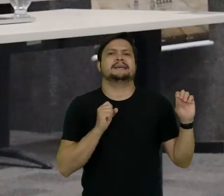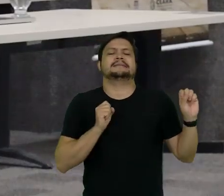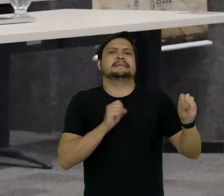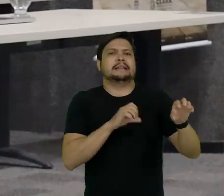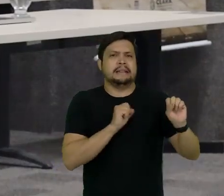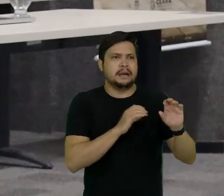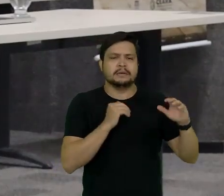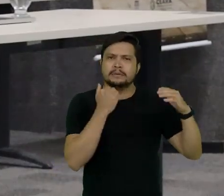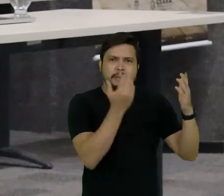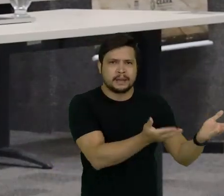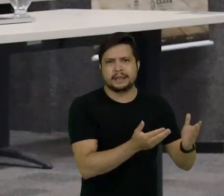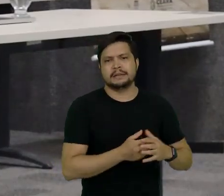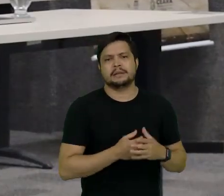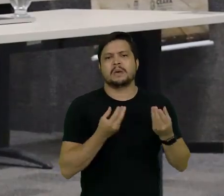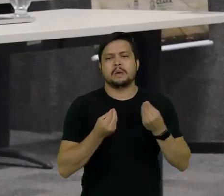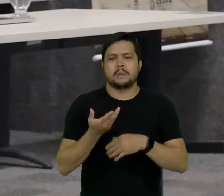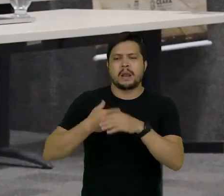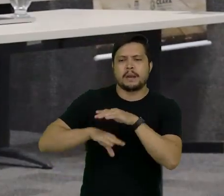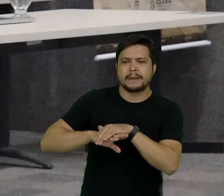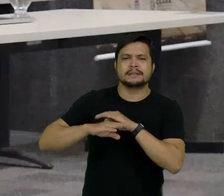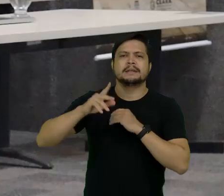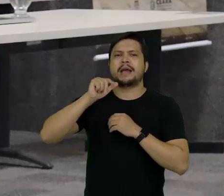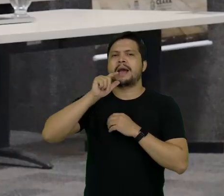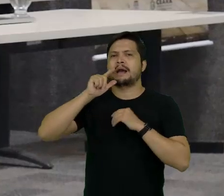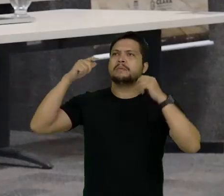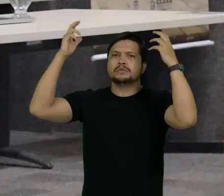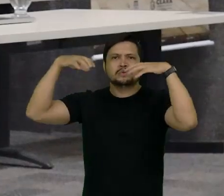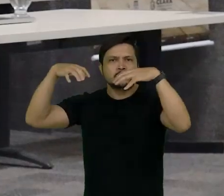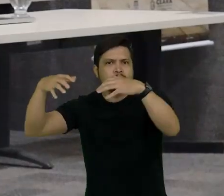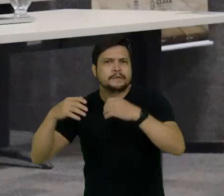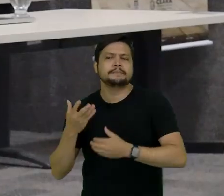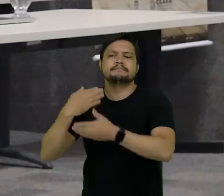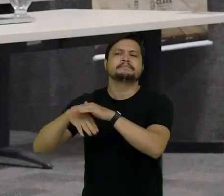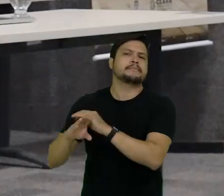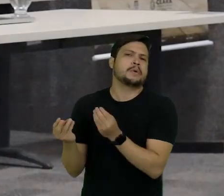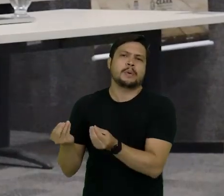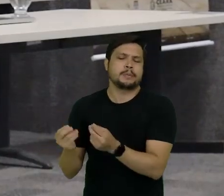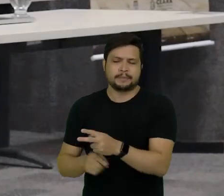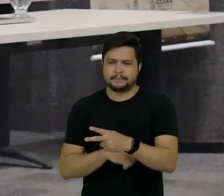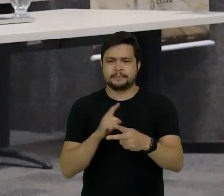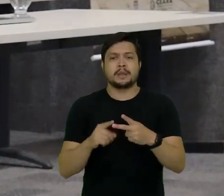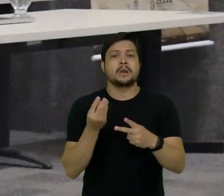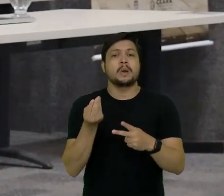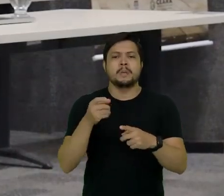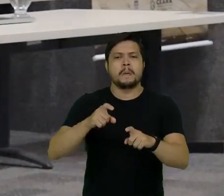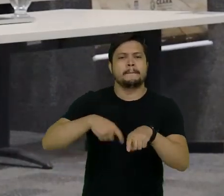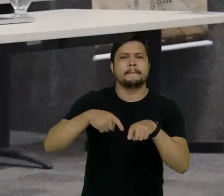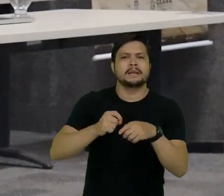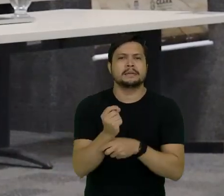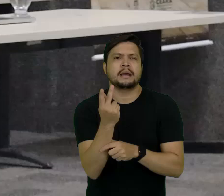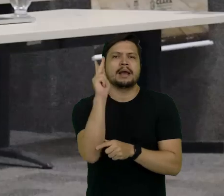A gente está ensinando para os caras como é que armazena água de chuva, como é que produz